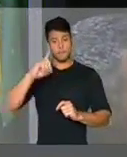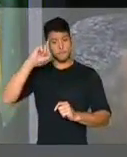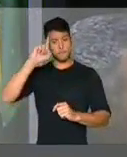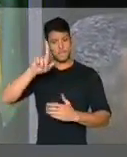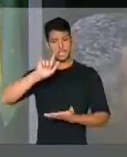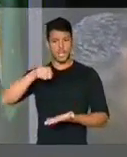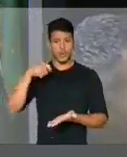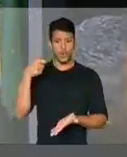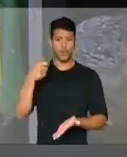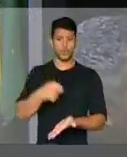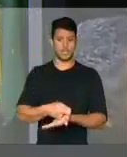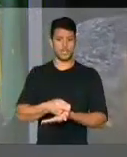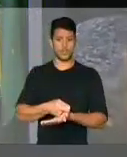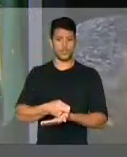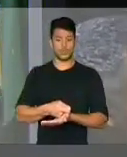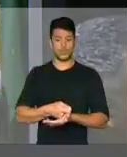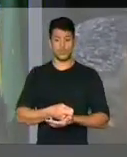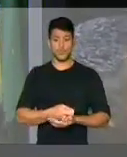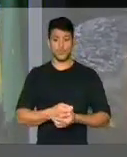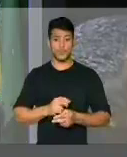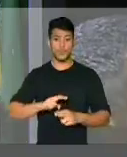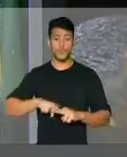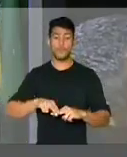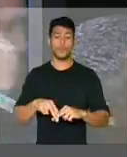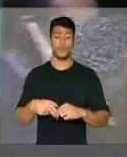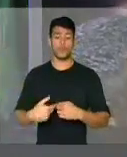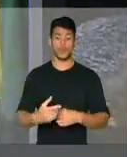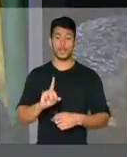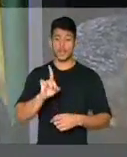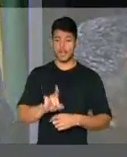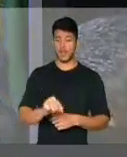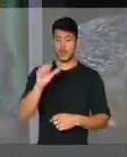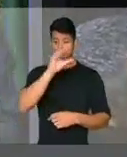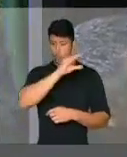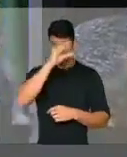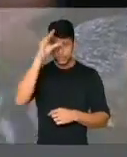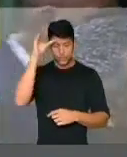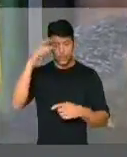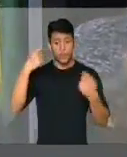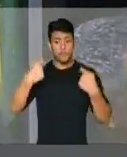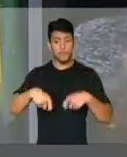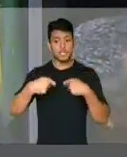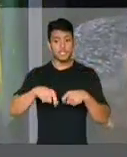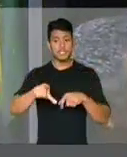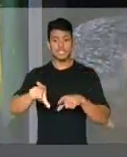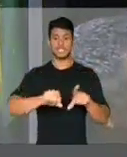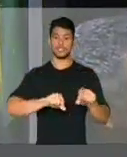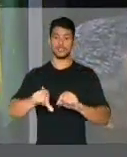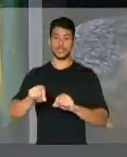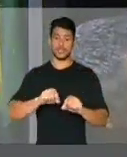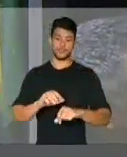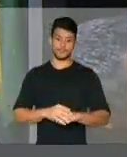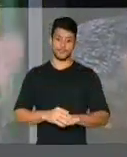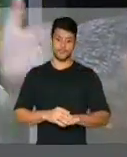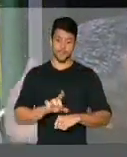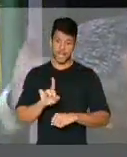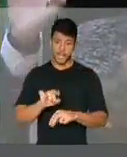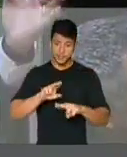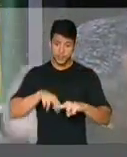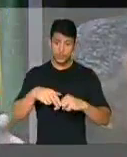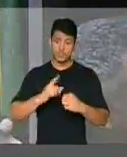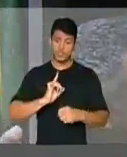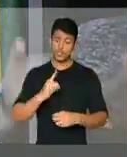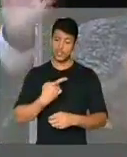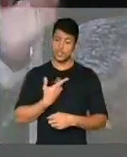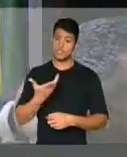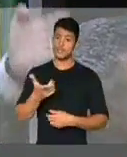cláusula que retira do consumidor a possibilidade de optar sobre o assunto. E é exatamente isso